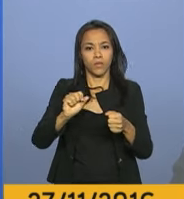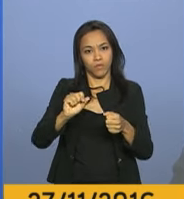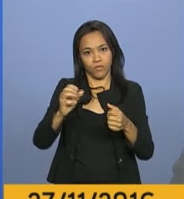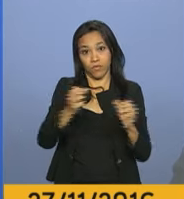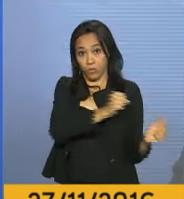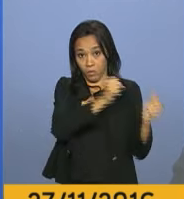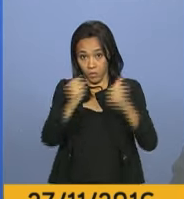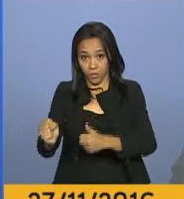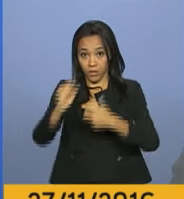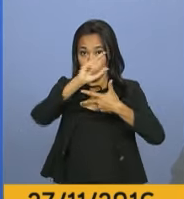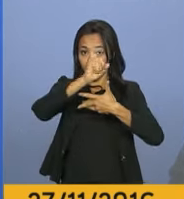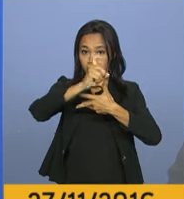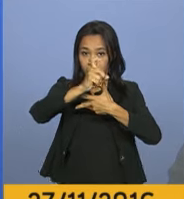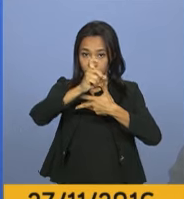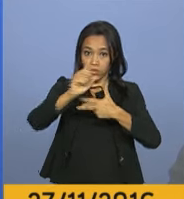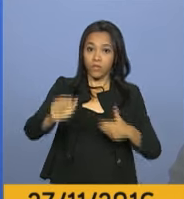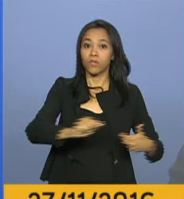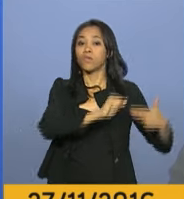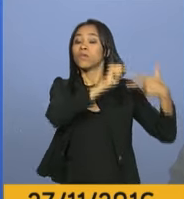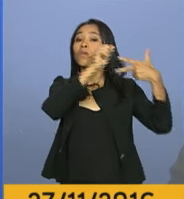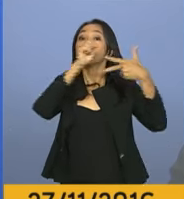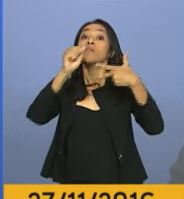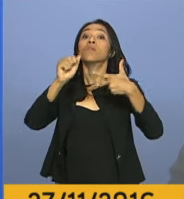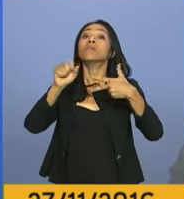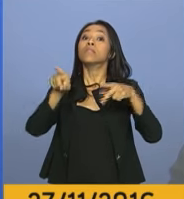executivo e o legislativo